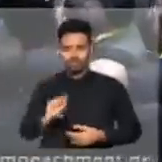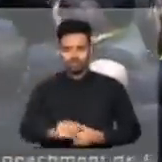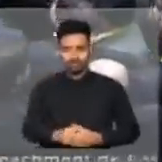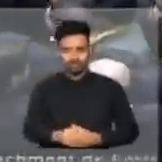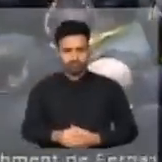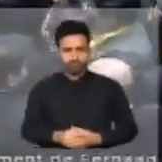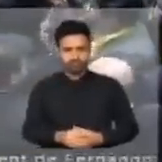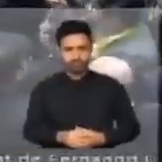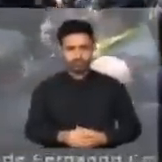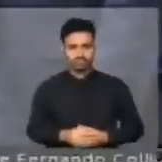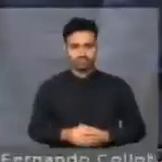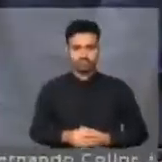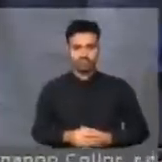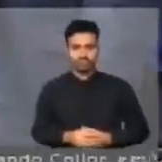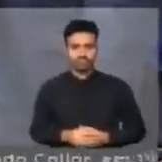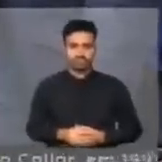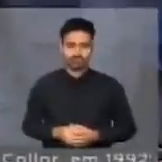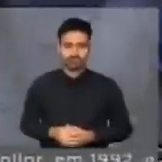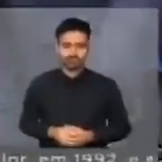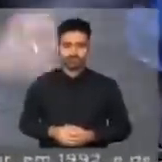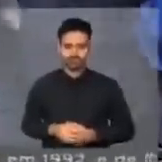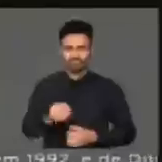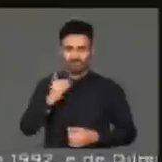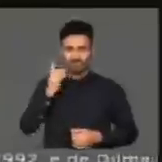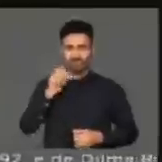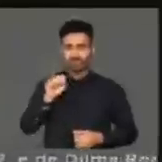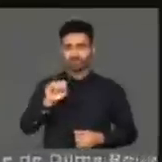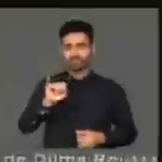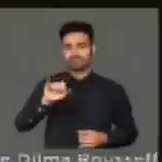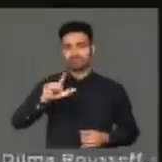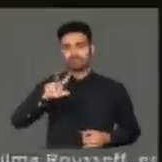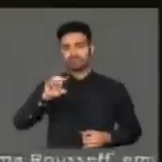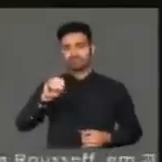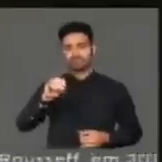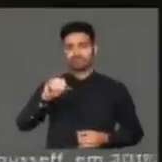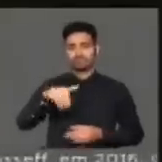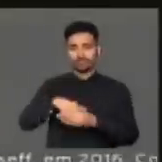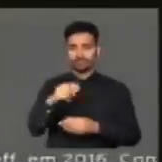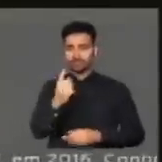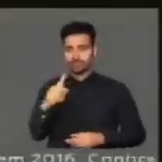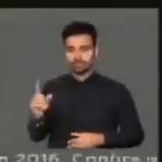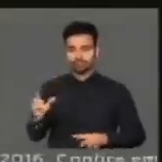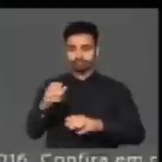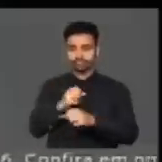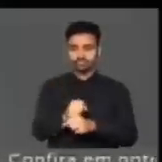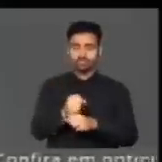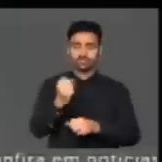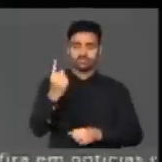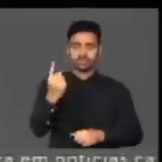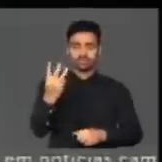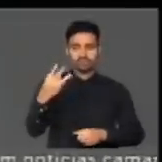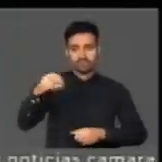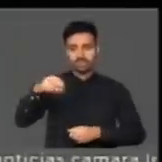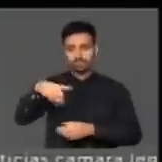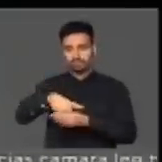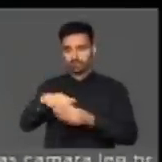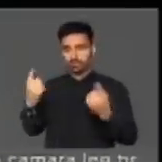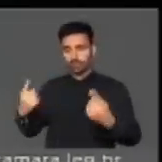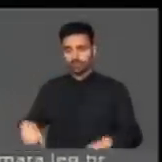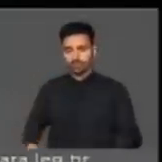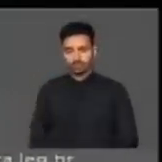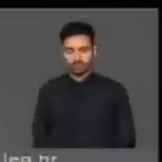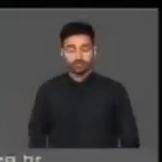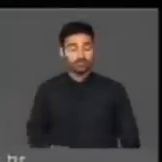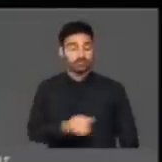Deputado Silvio Costa, do PT do B de Pernambuco, votou não, totalizando 130 votos